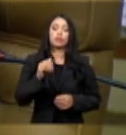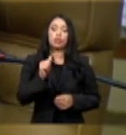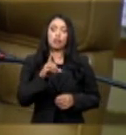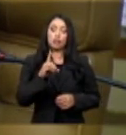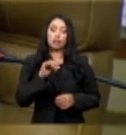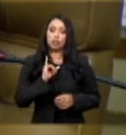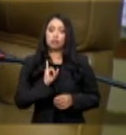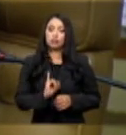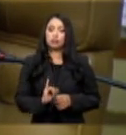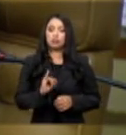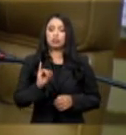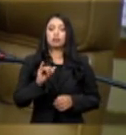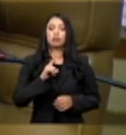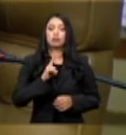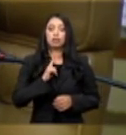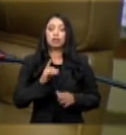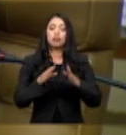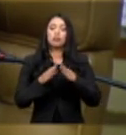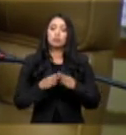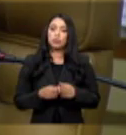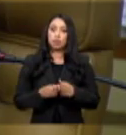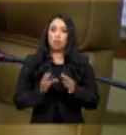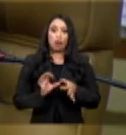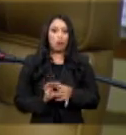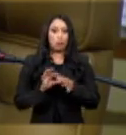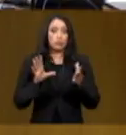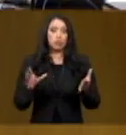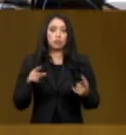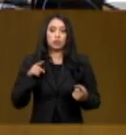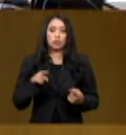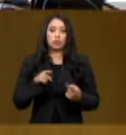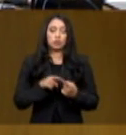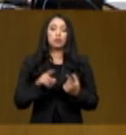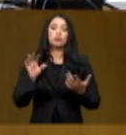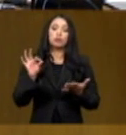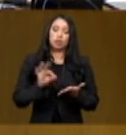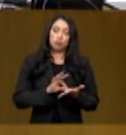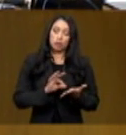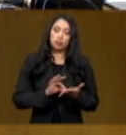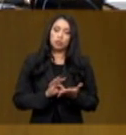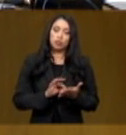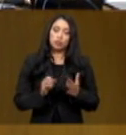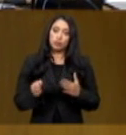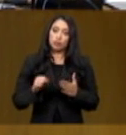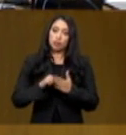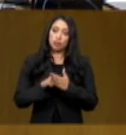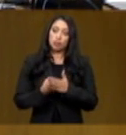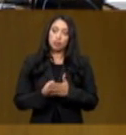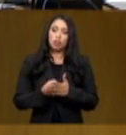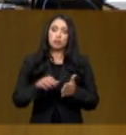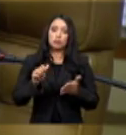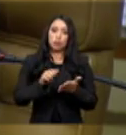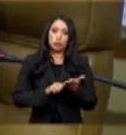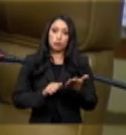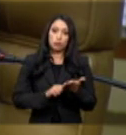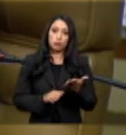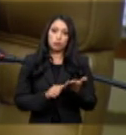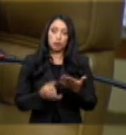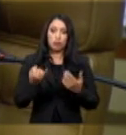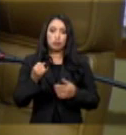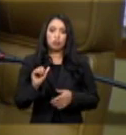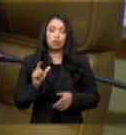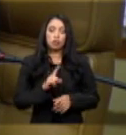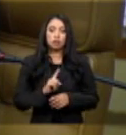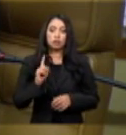de inconstitucionalidade, a causa de pedir é aberta, mas o objeto é circunscrito pelo autor. Tanto assim, até porque senão estaríamos